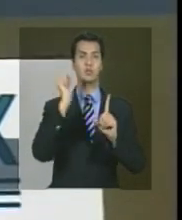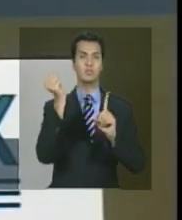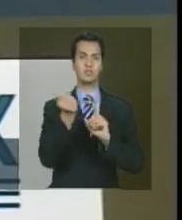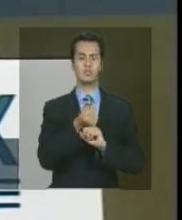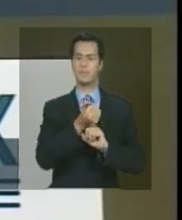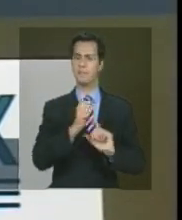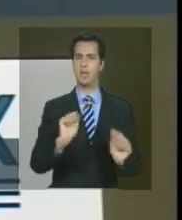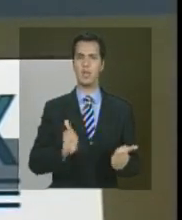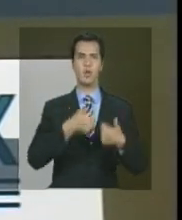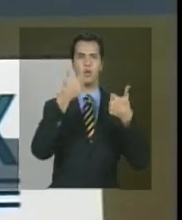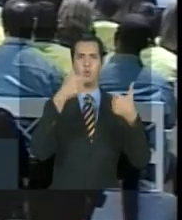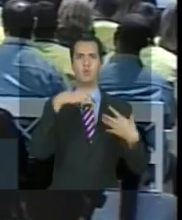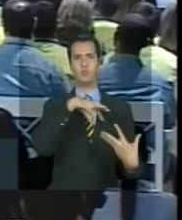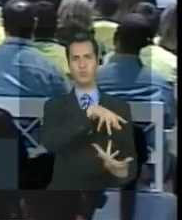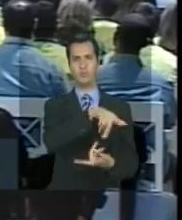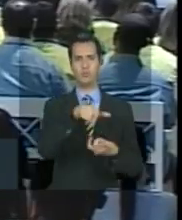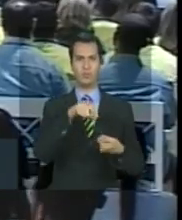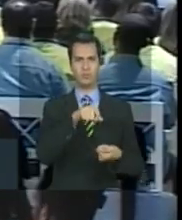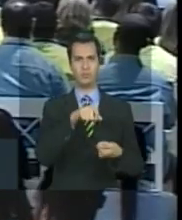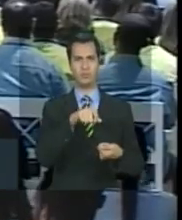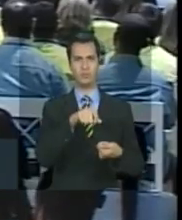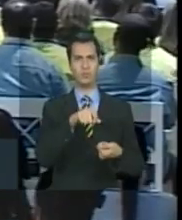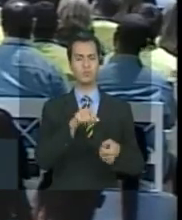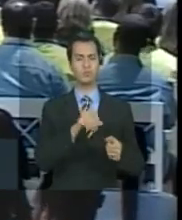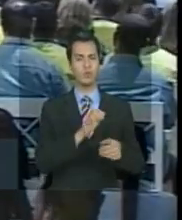de vida para a nossa população.